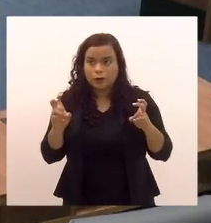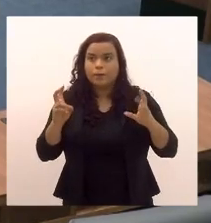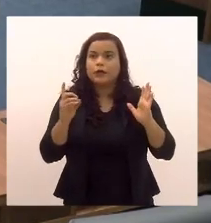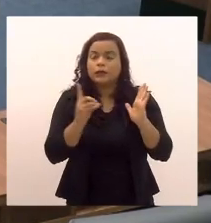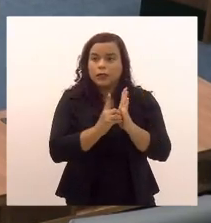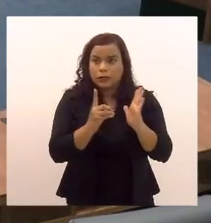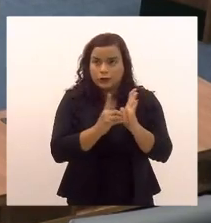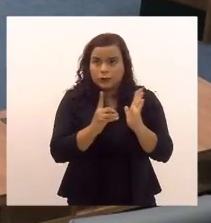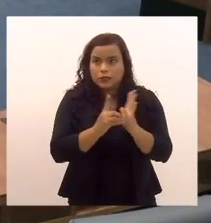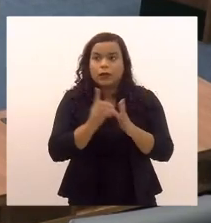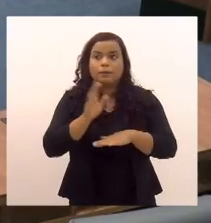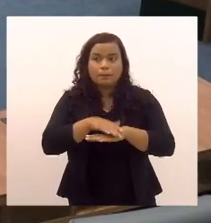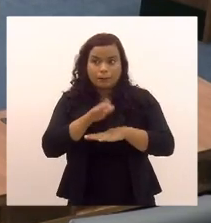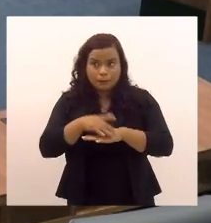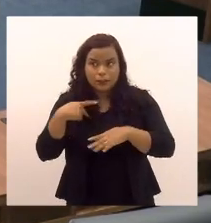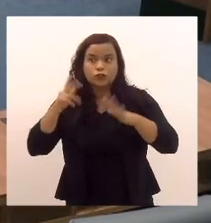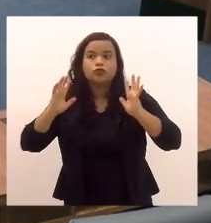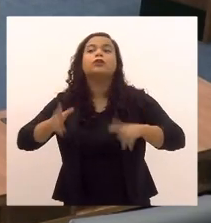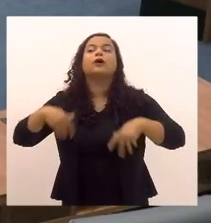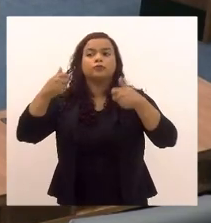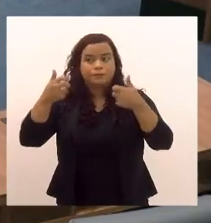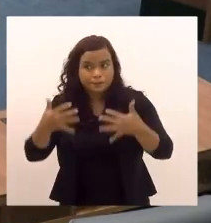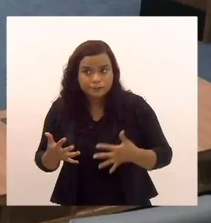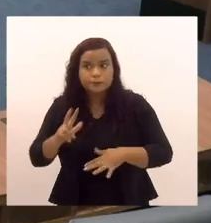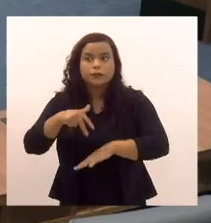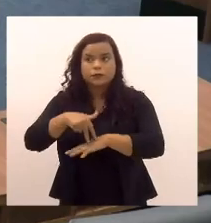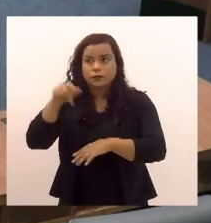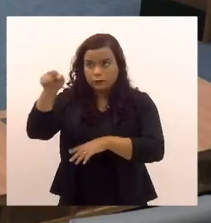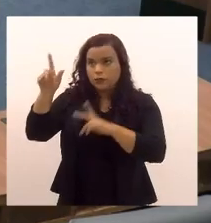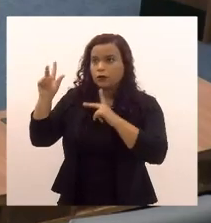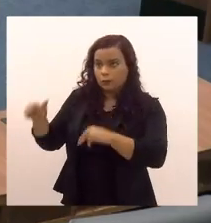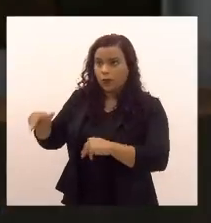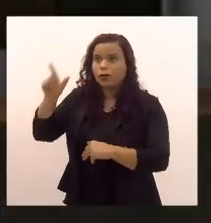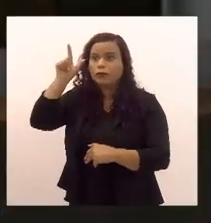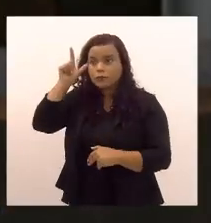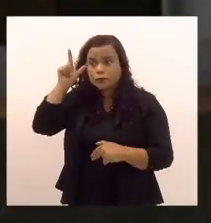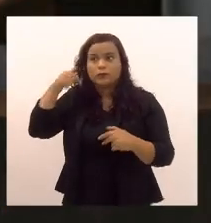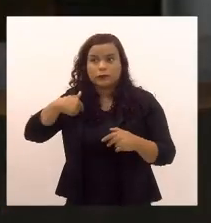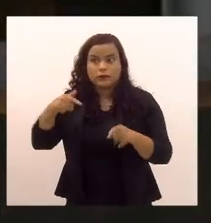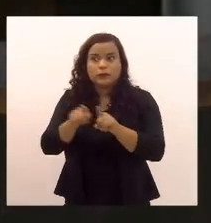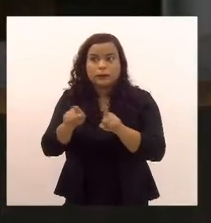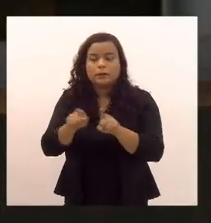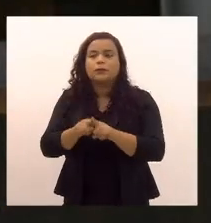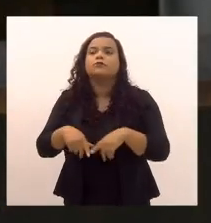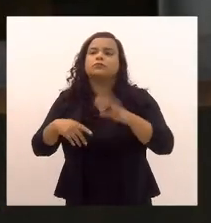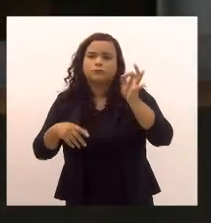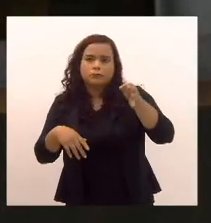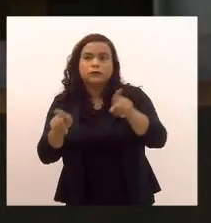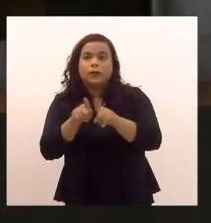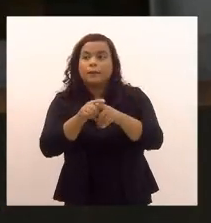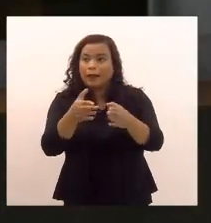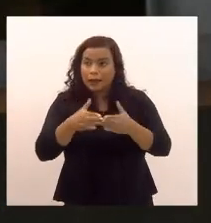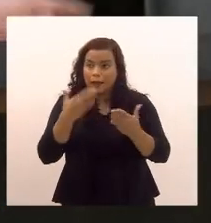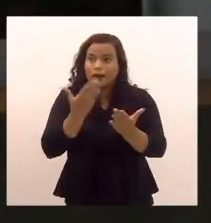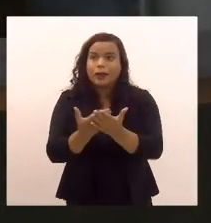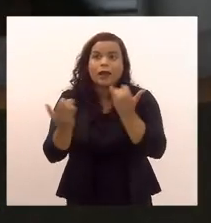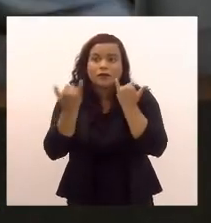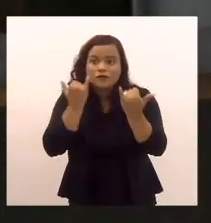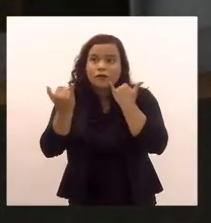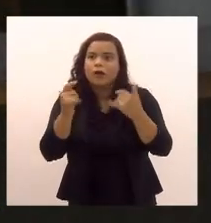o projeto de minha fala também nesta Tribuna minha também visse e fiz um requerimento de informação